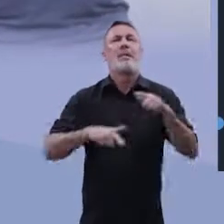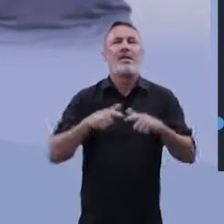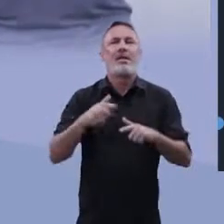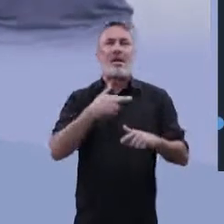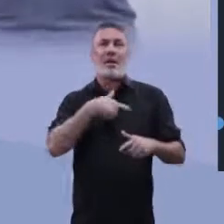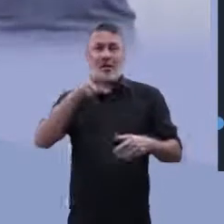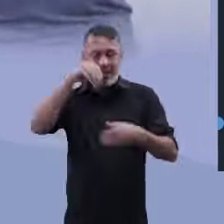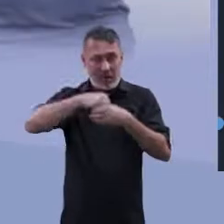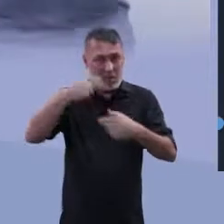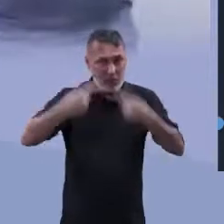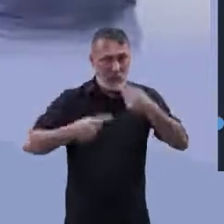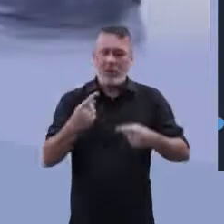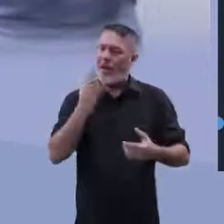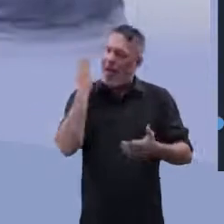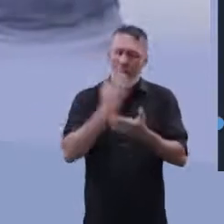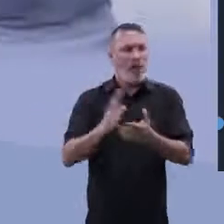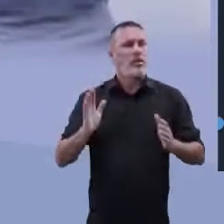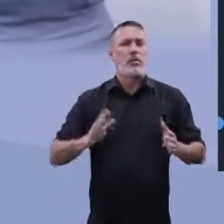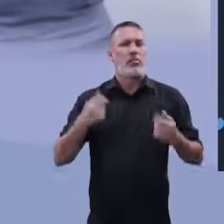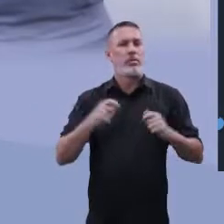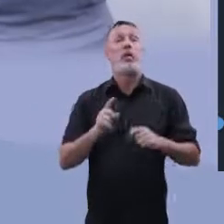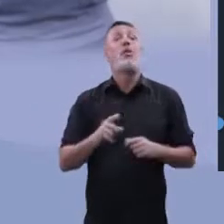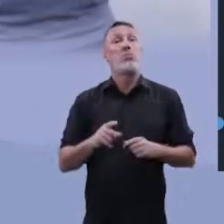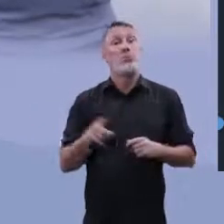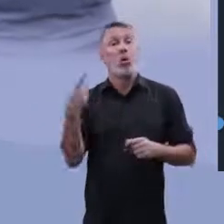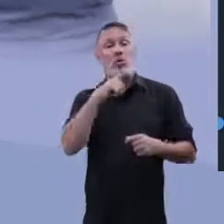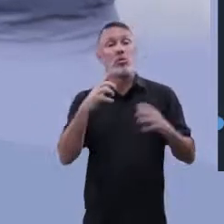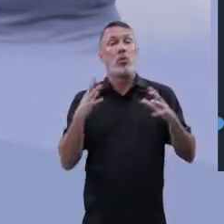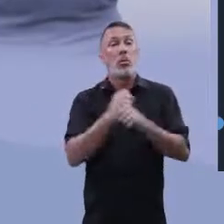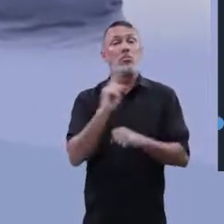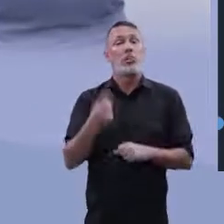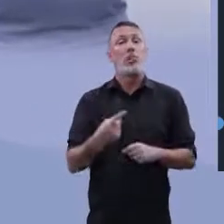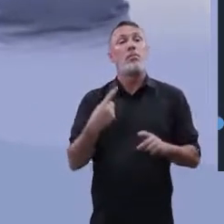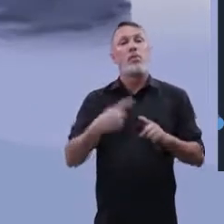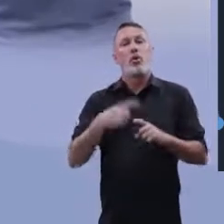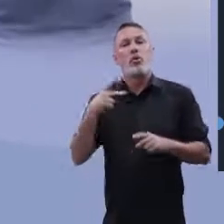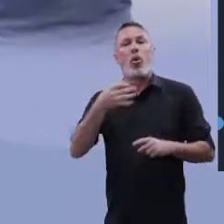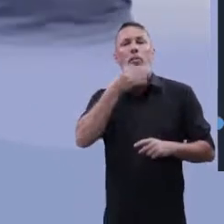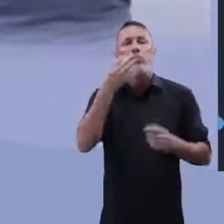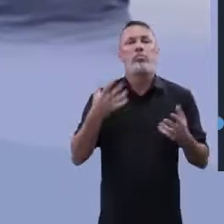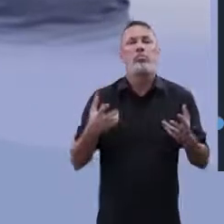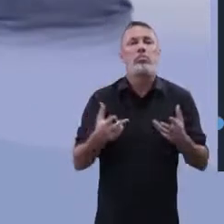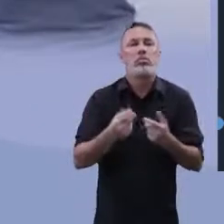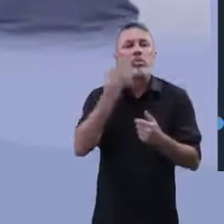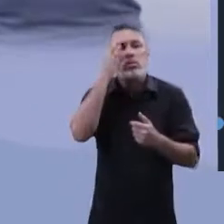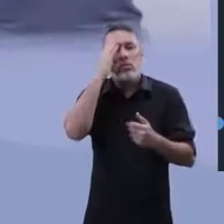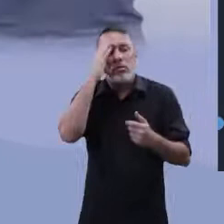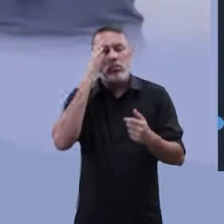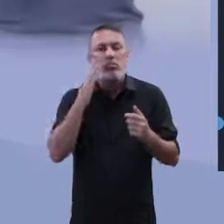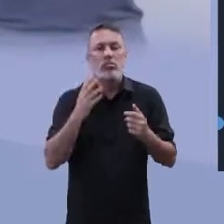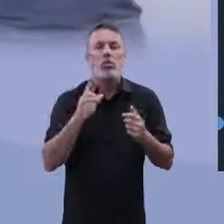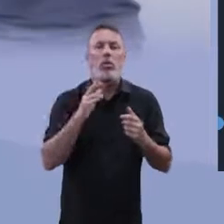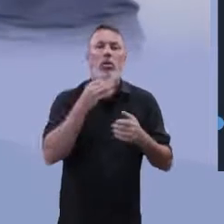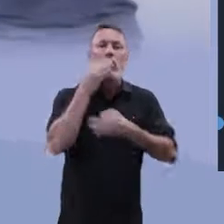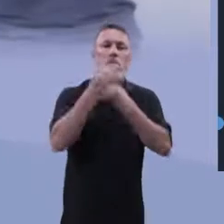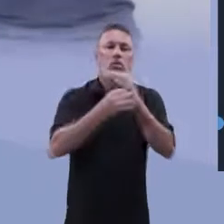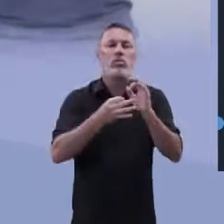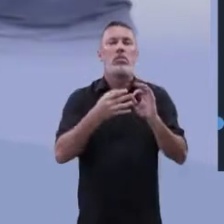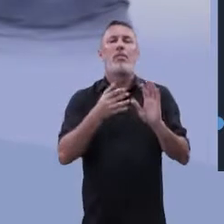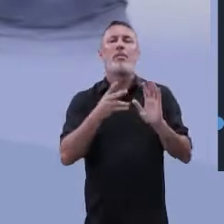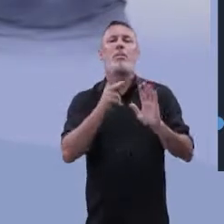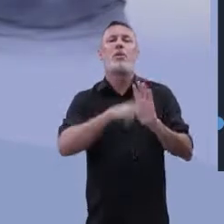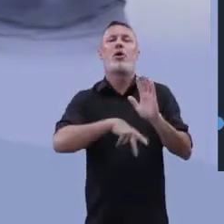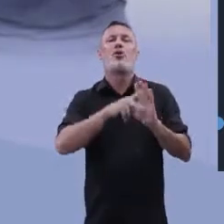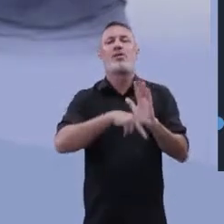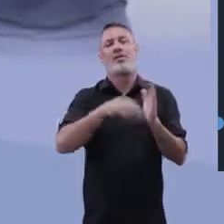Trabalho religioso dentro da política. Eu preciso acabar com isso. E ele conseguiu nota 1000, porque ele conseguiu argumentar de uma forma satisfatória. Ele teve